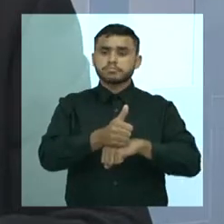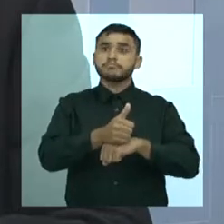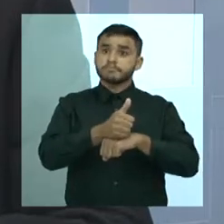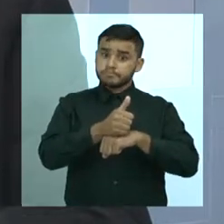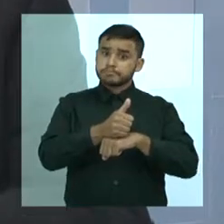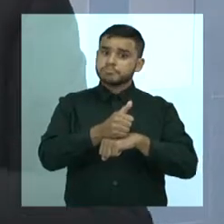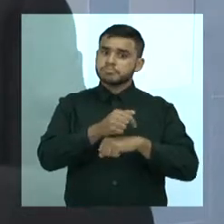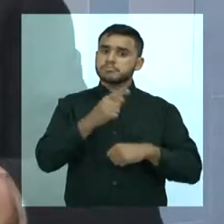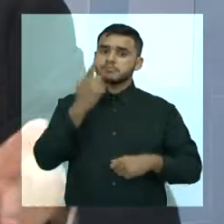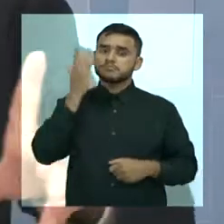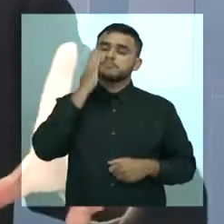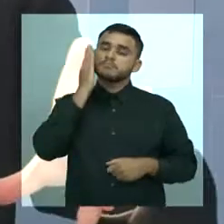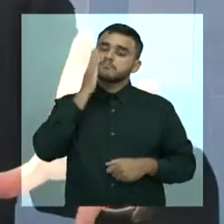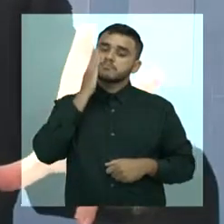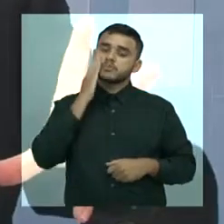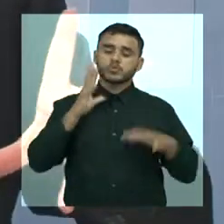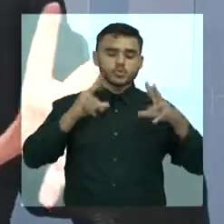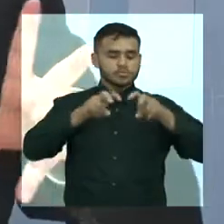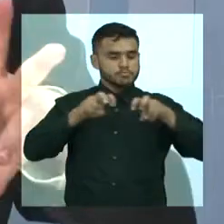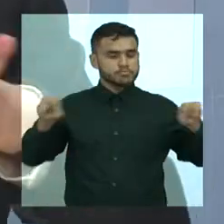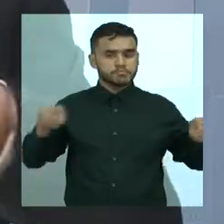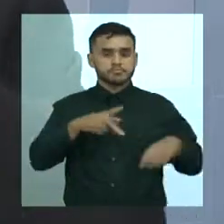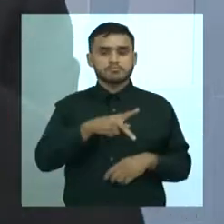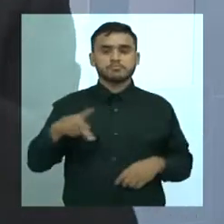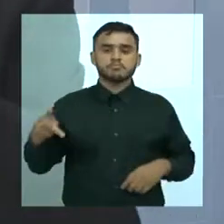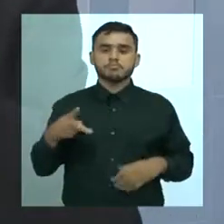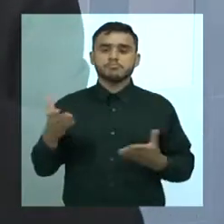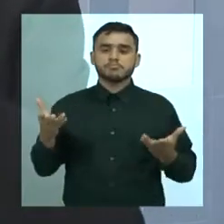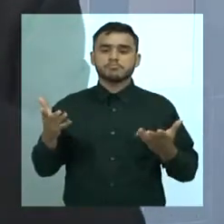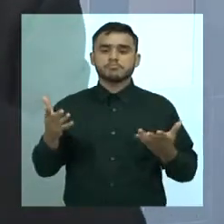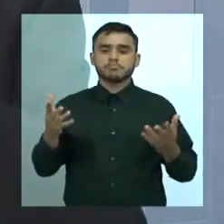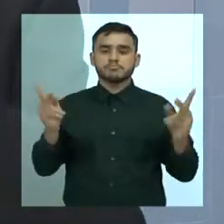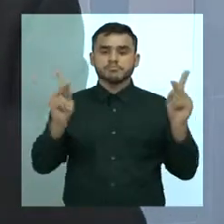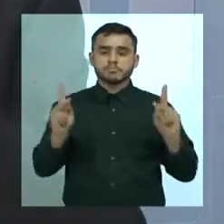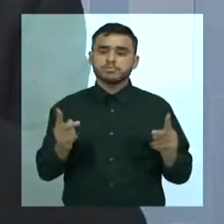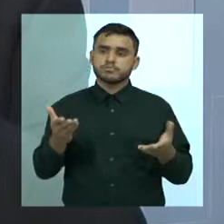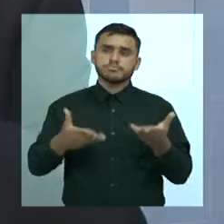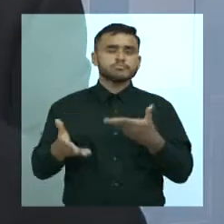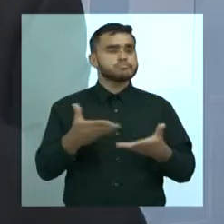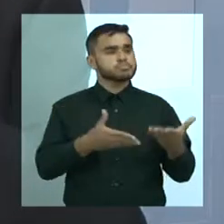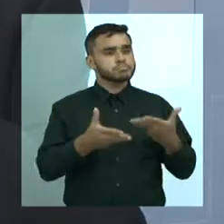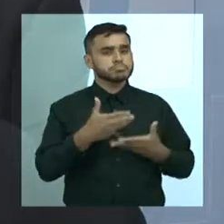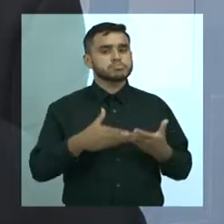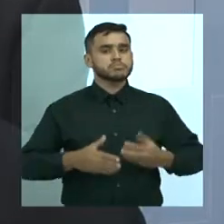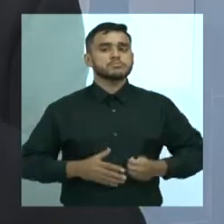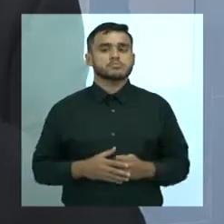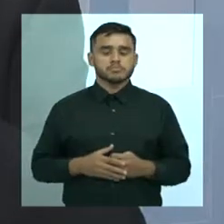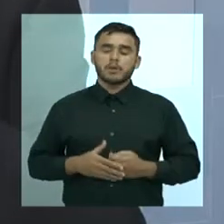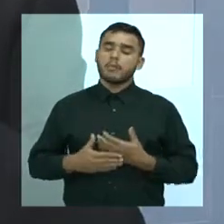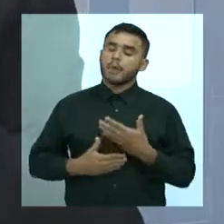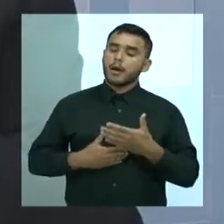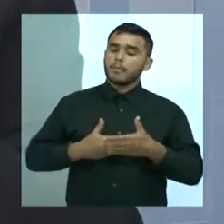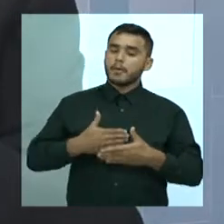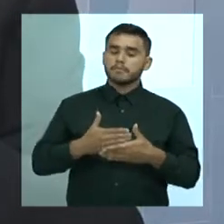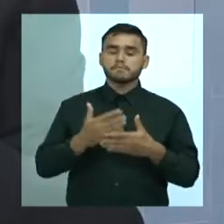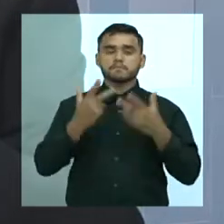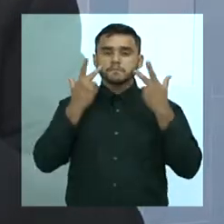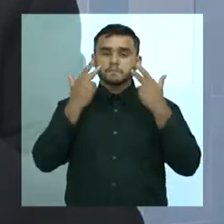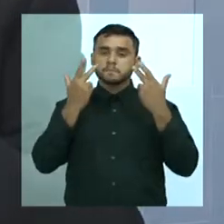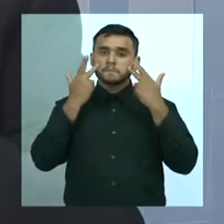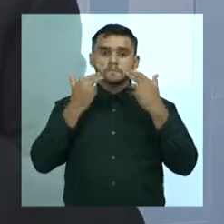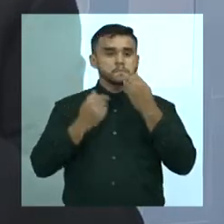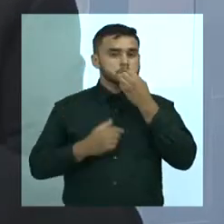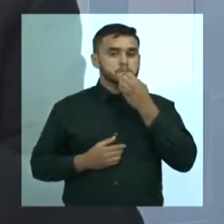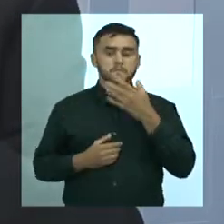de Fortaleza, que conseguiu um certo apaziguamento. As coisas aqui na Câmara estão fluindo